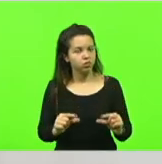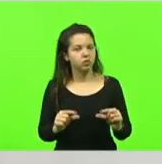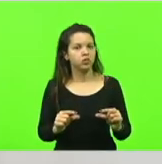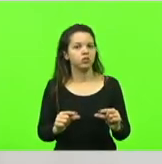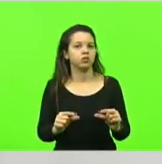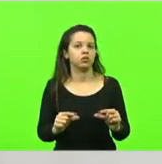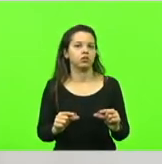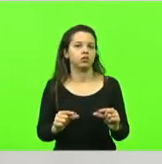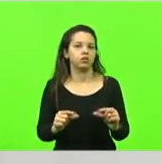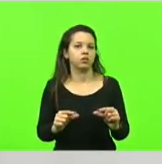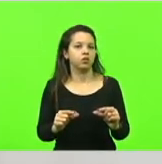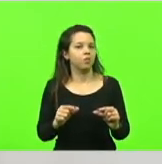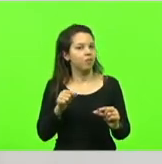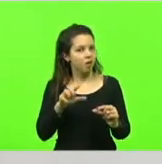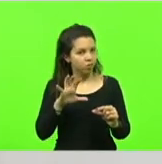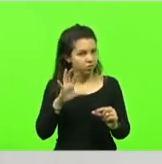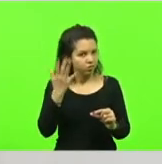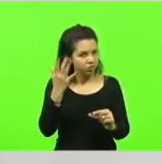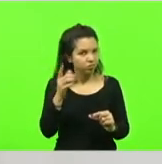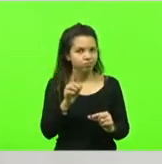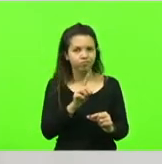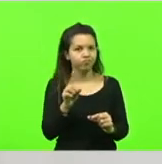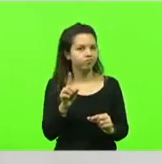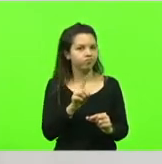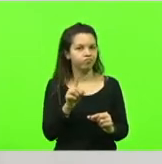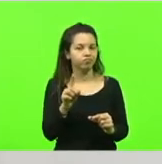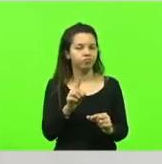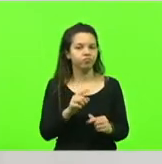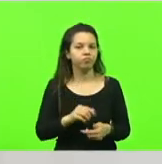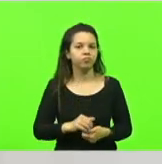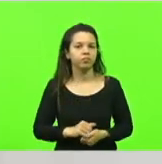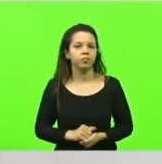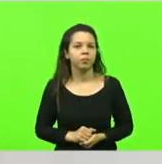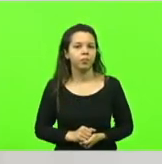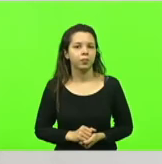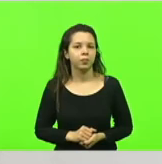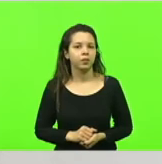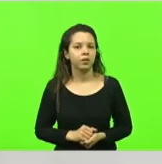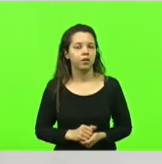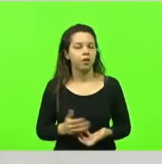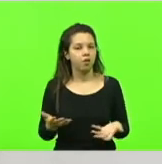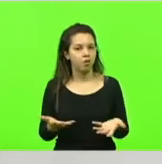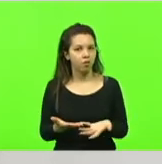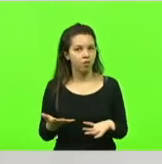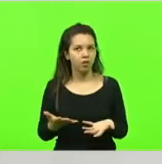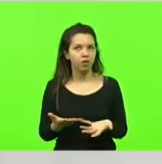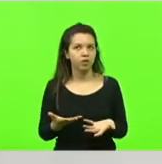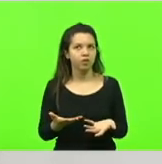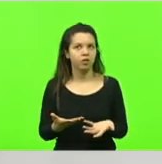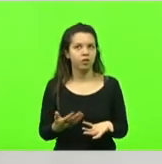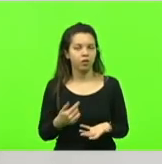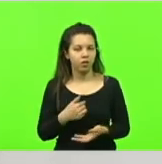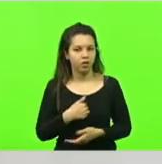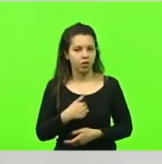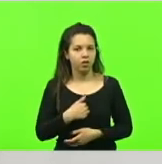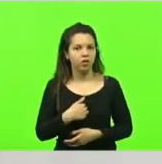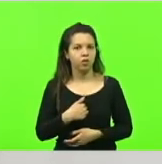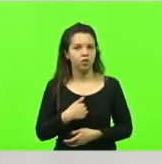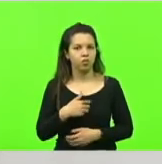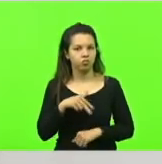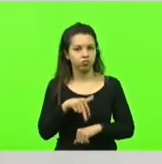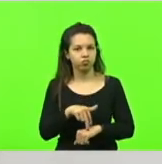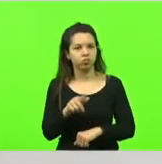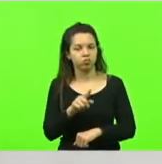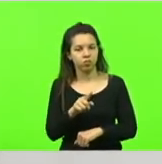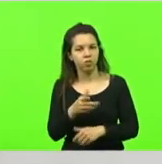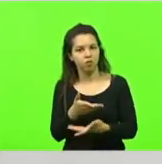máquina. E não foi isso que aconteceu. Quero não estar aqui agora presente, de forma pessoal, mas está nos acompanhando de